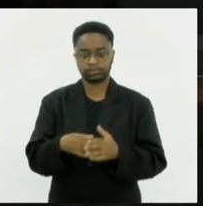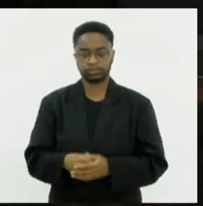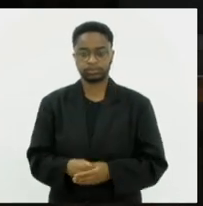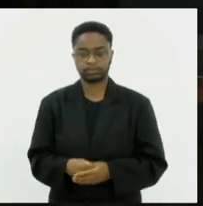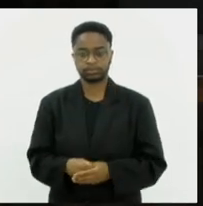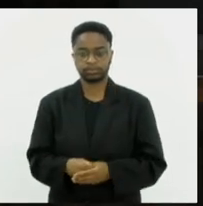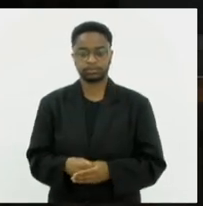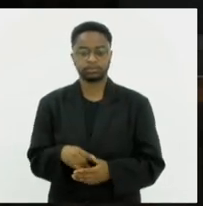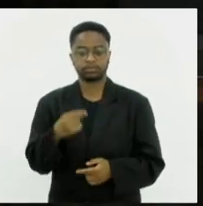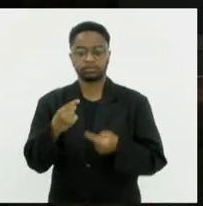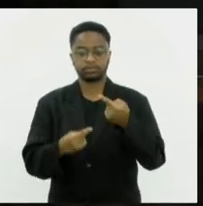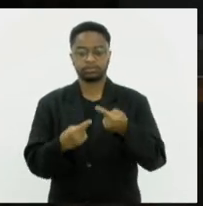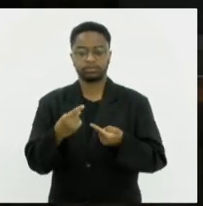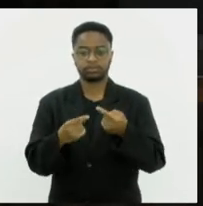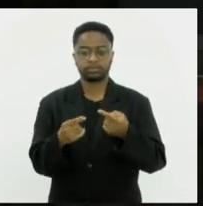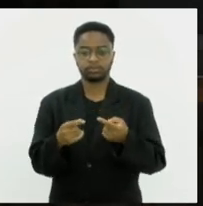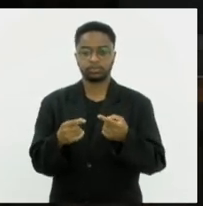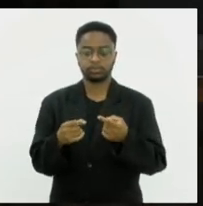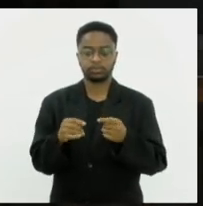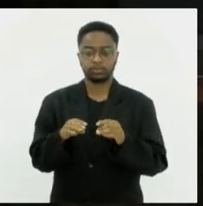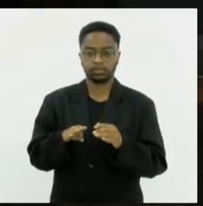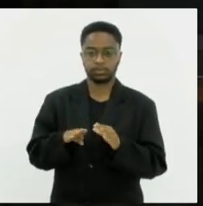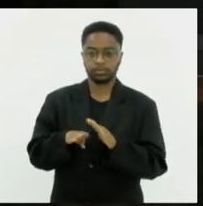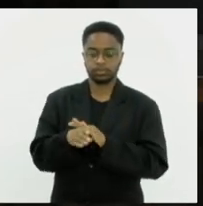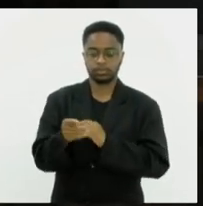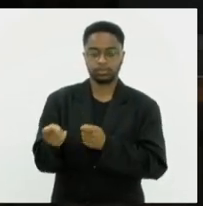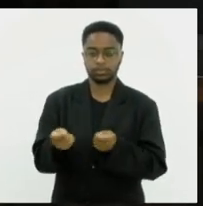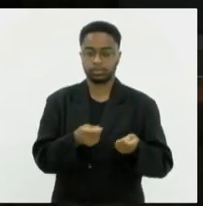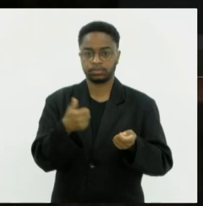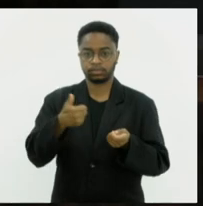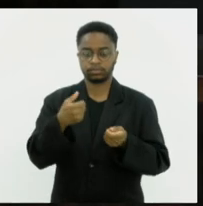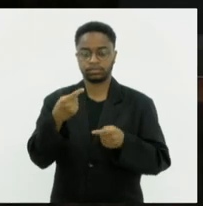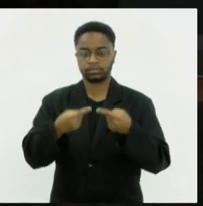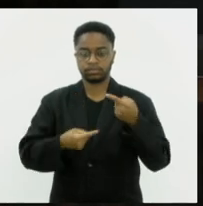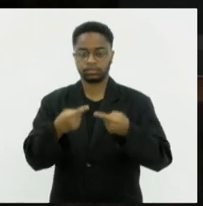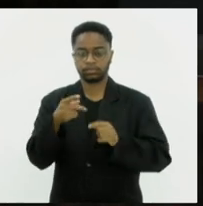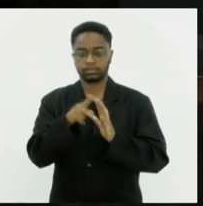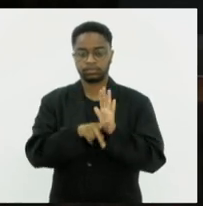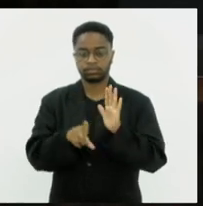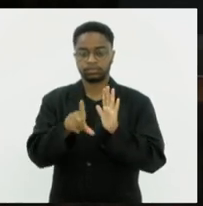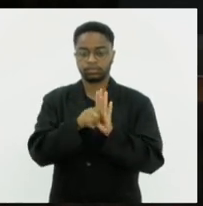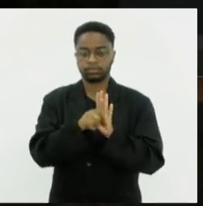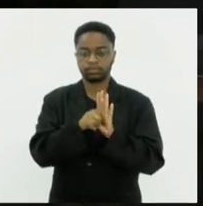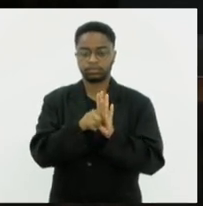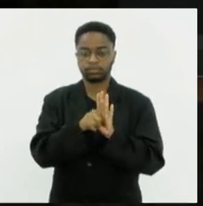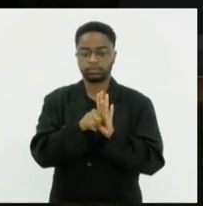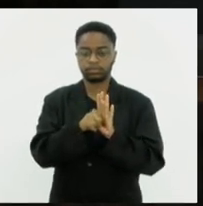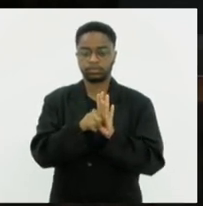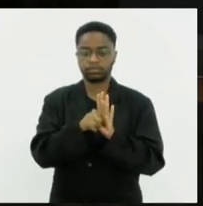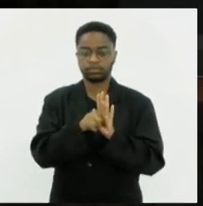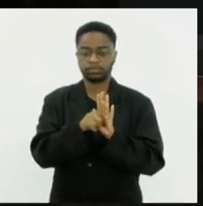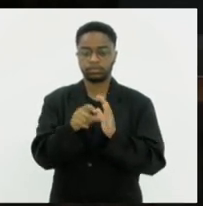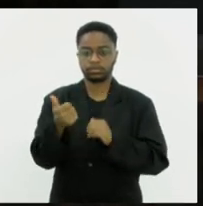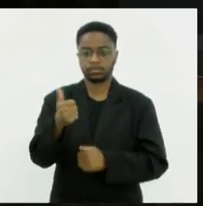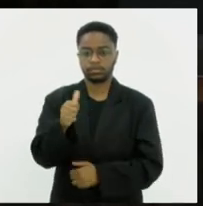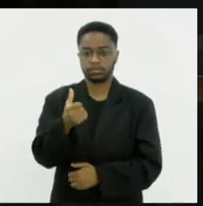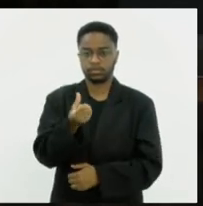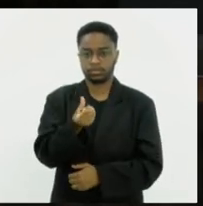em tramitação ordinária, em primeira discussão, projeto de lei número